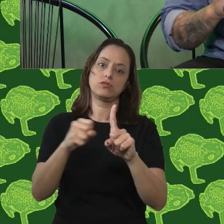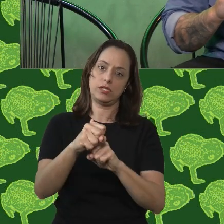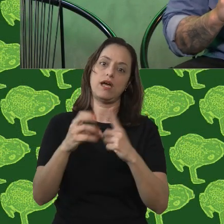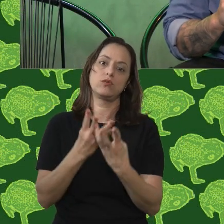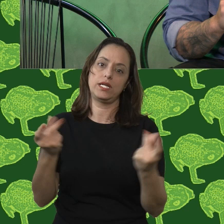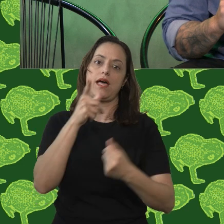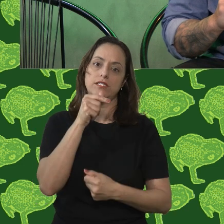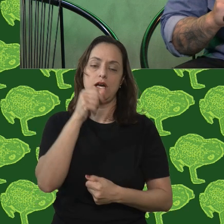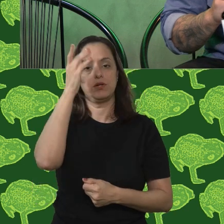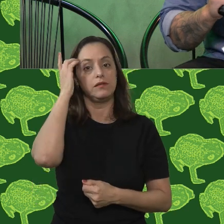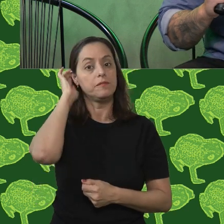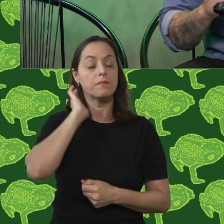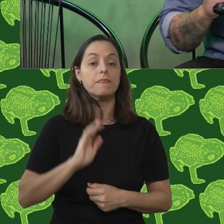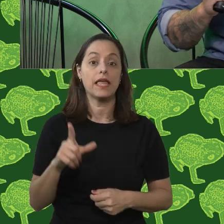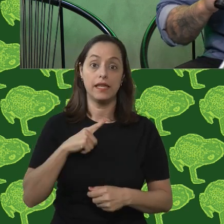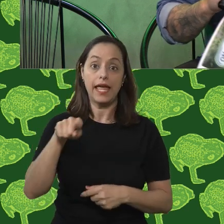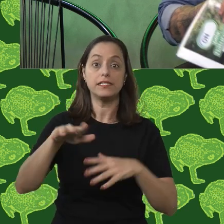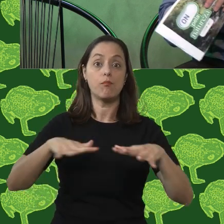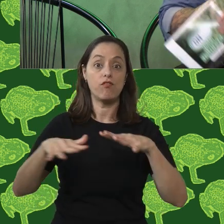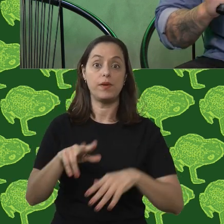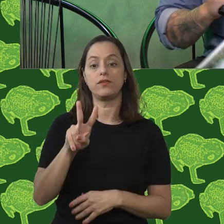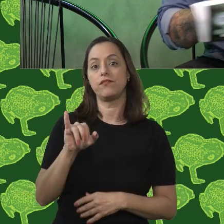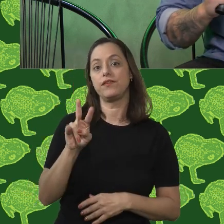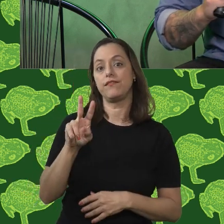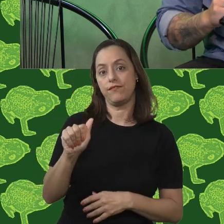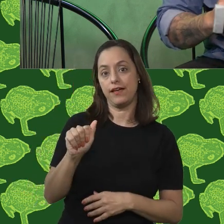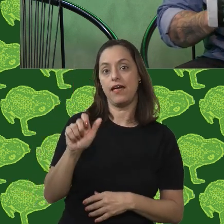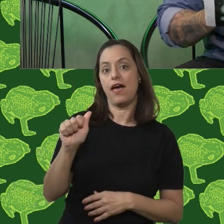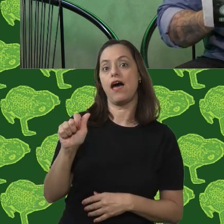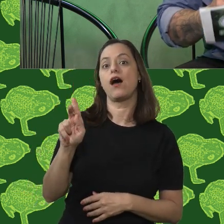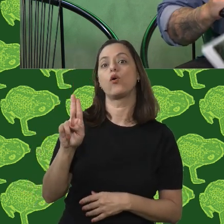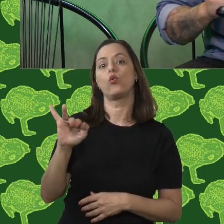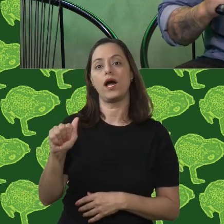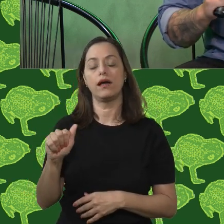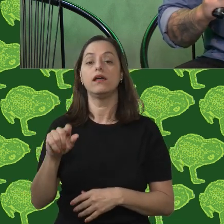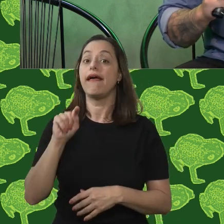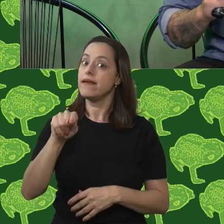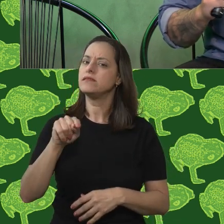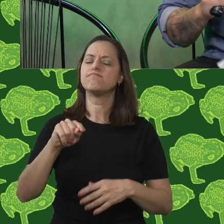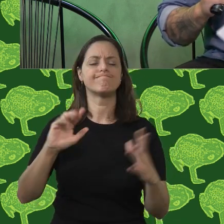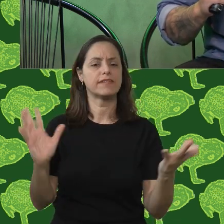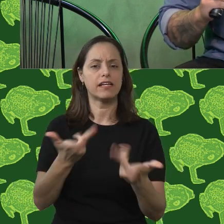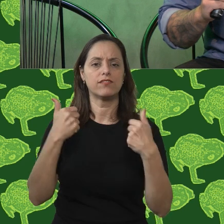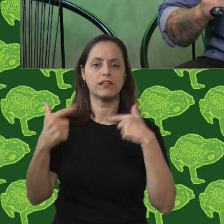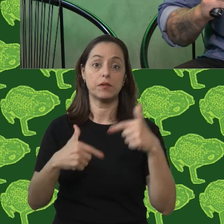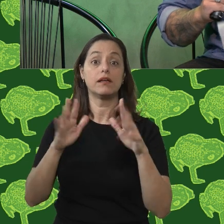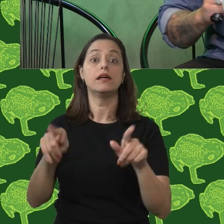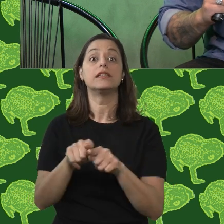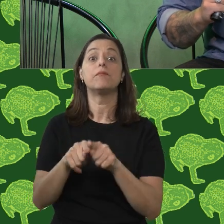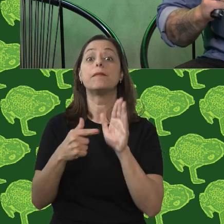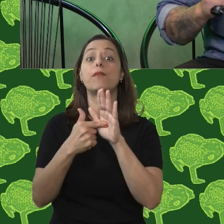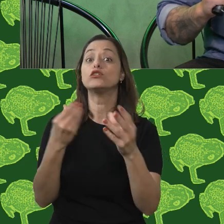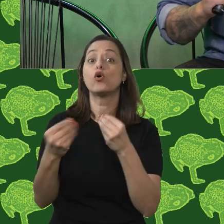A gente tem o movimento Viva Água. Então, óbvio, a Fundação faz um trabalho espetacular. E queria que você contasse um pouquinho para o público como ela vem trabalhando